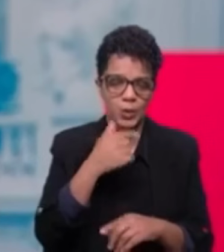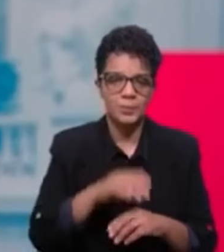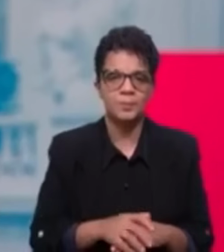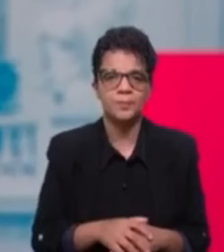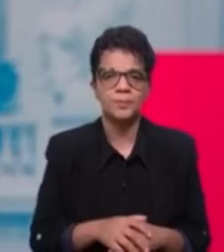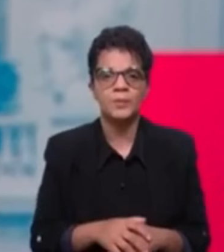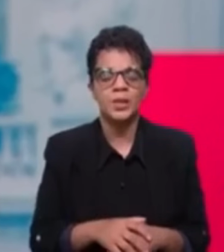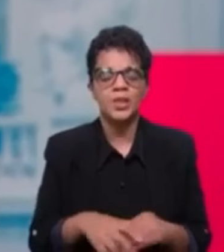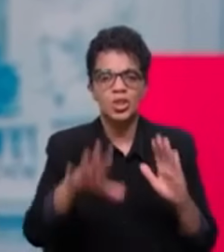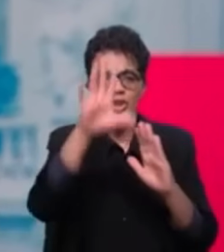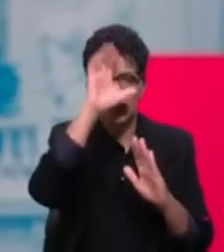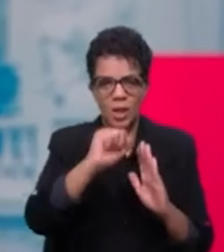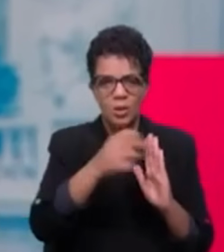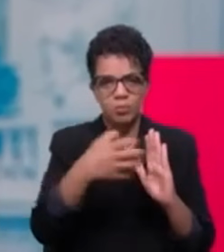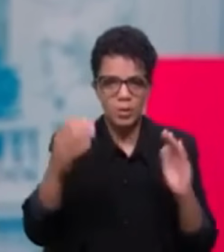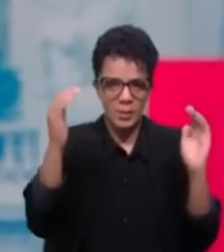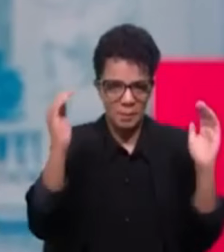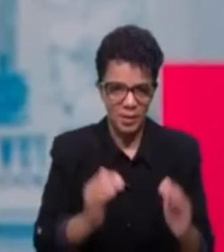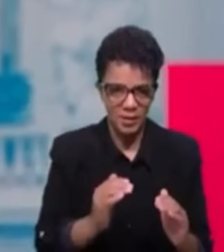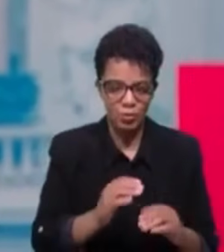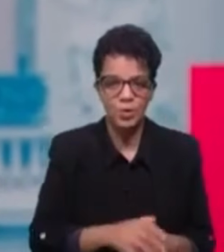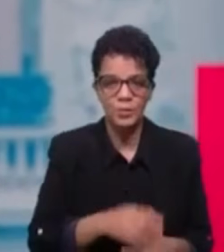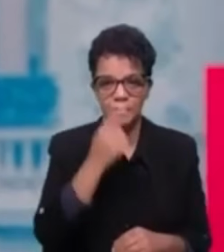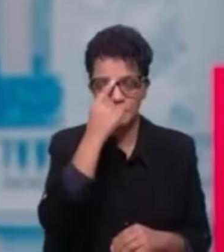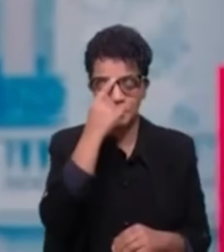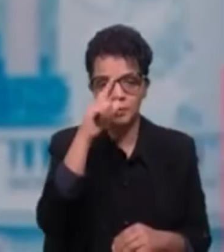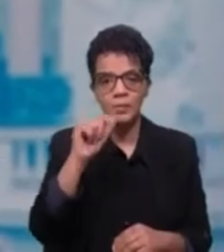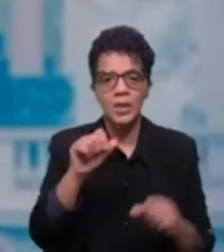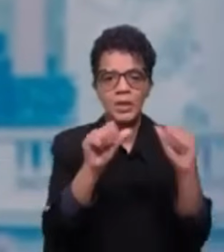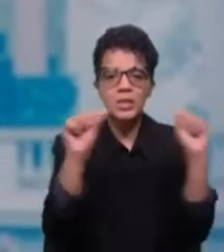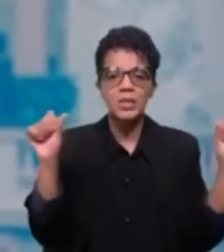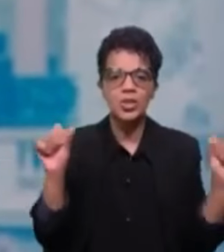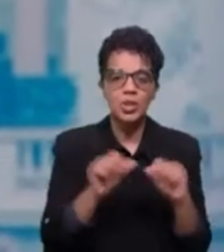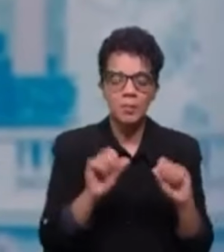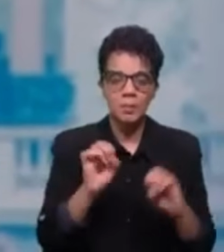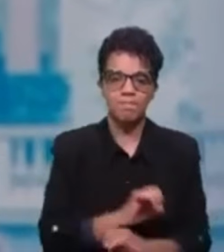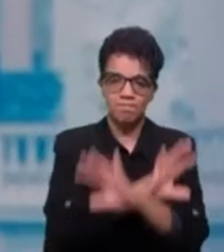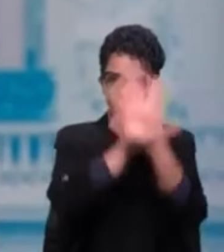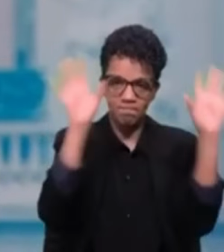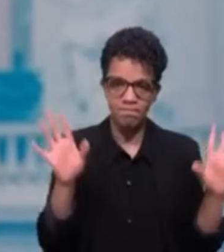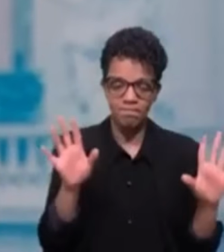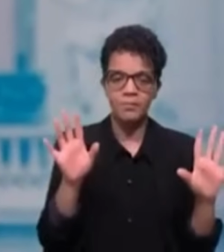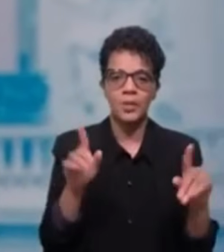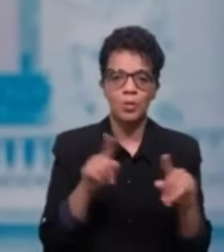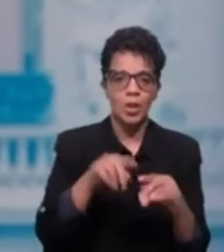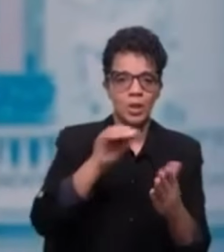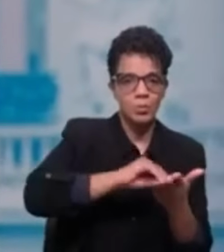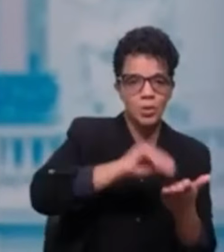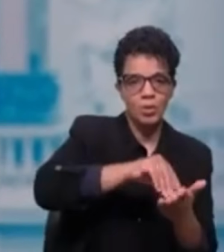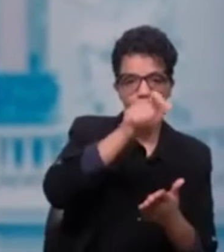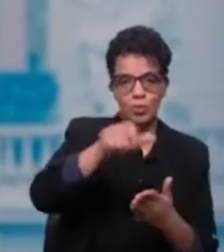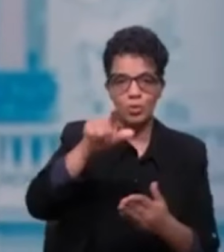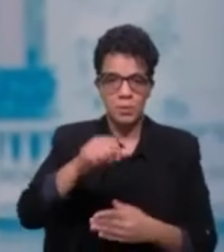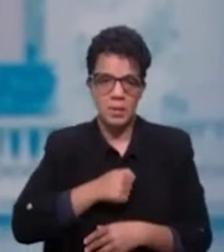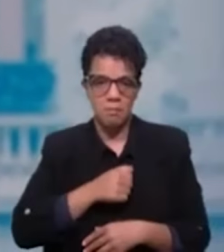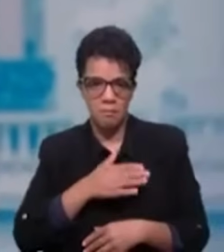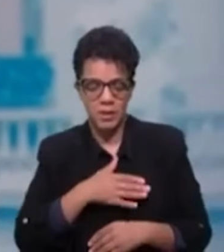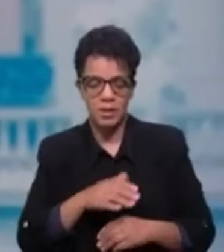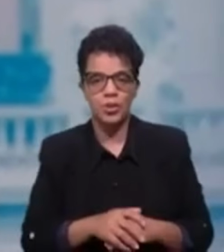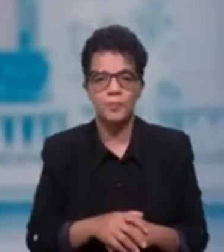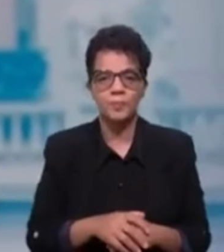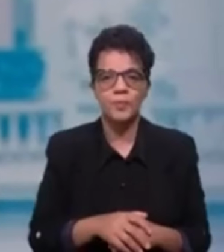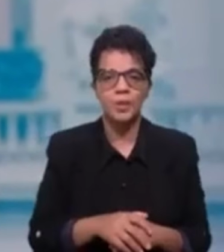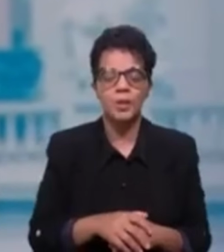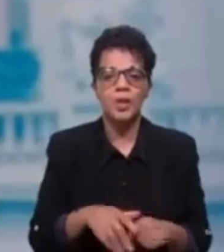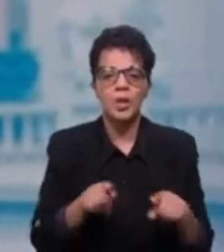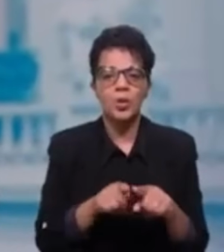burocracia no estado ter um um um mecanismo de relação mais transparente entre a administração e os cidadãos e as empresas entar